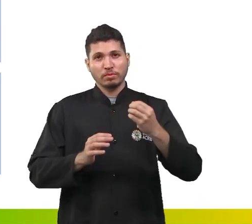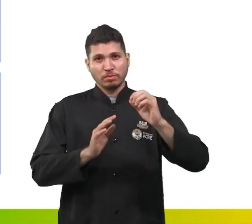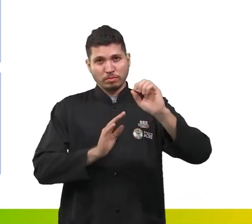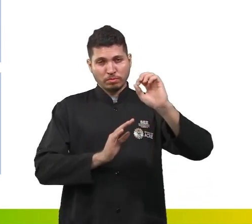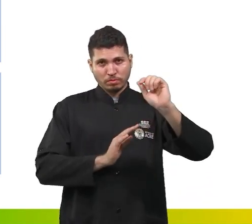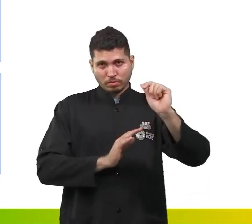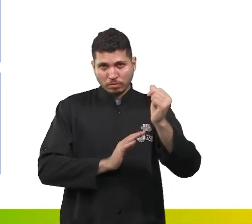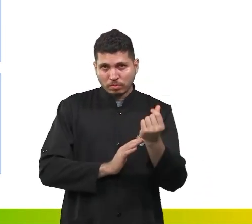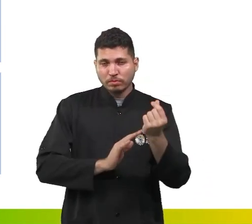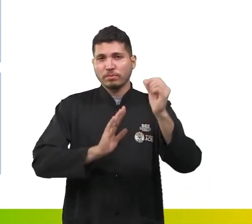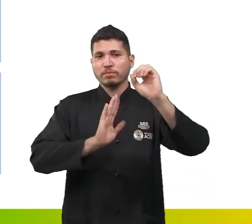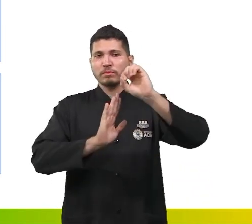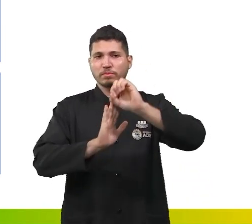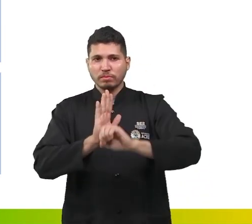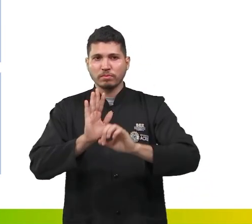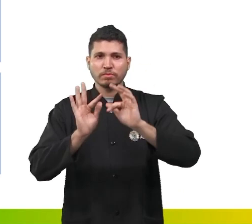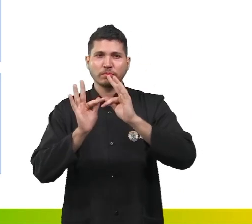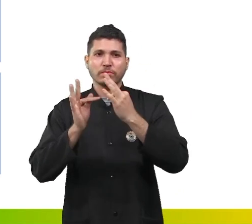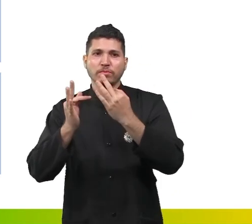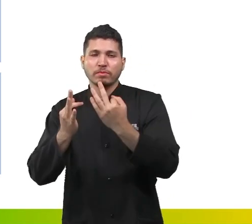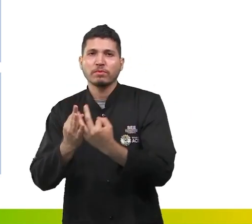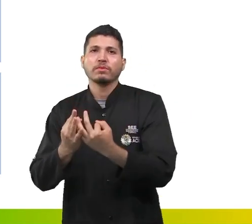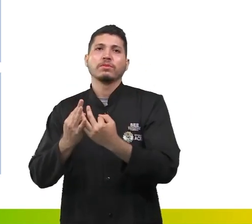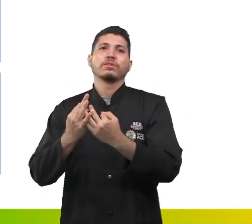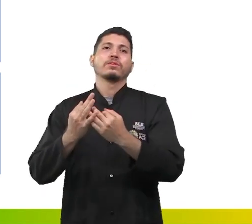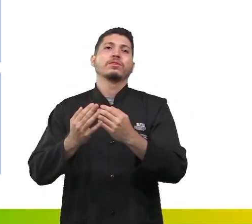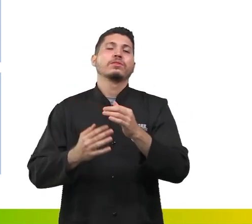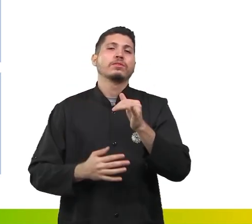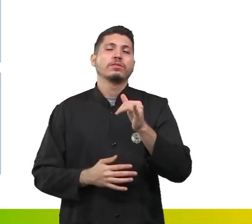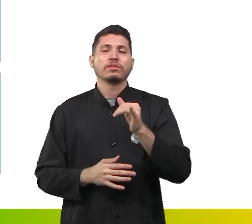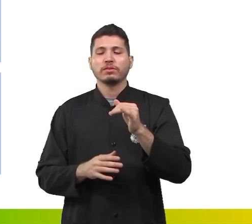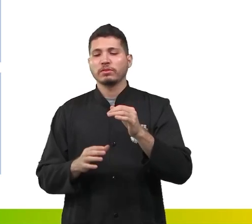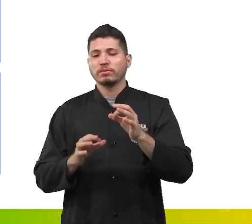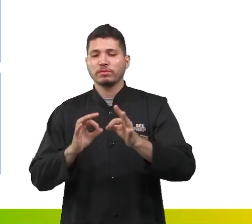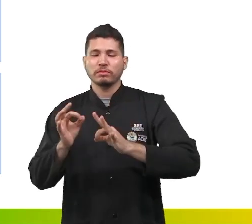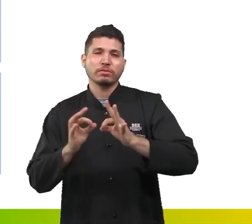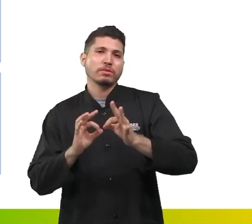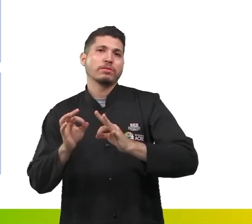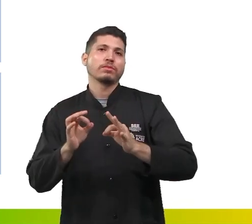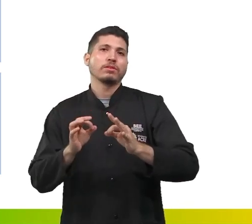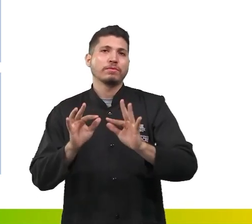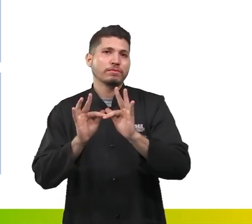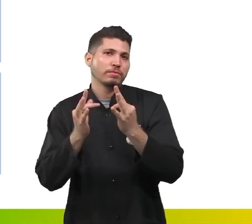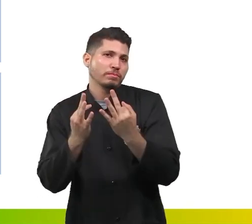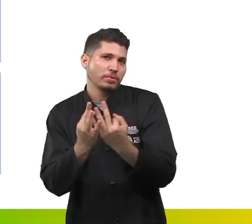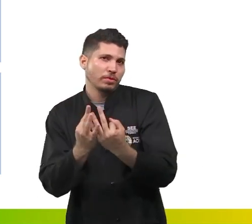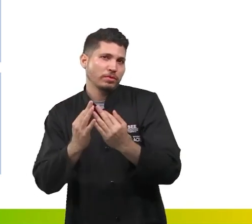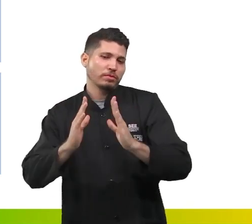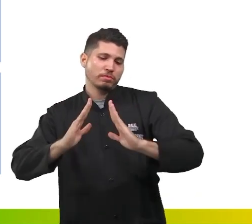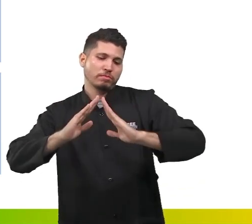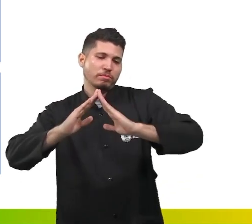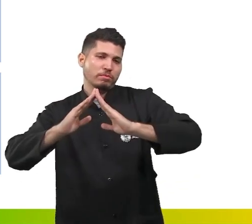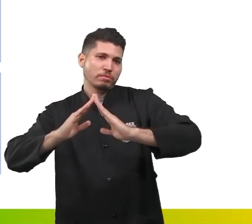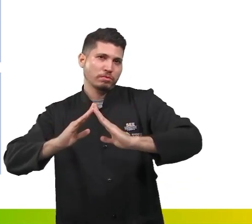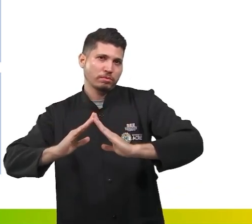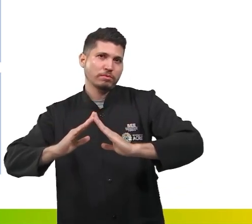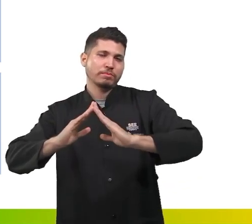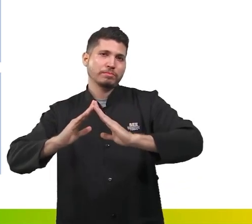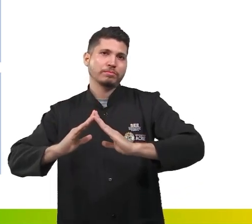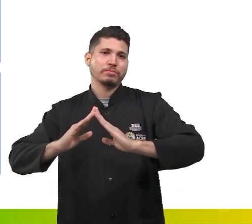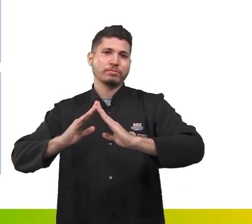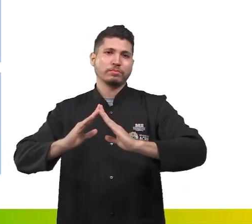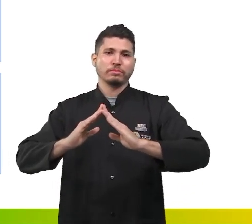e dividem os gastos. Como eu falei, os essenciais, os necessários, os supérfluos.